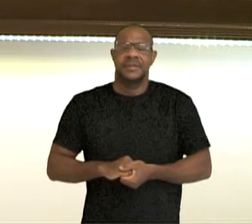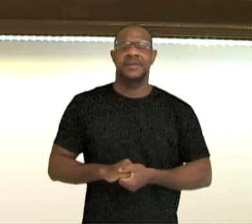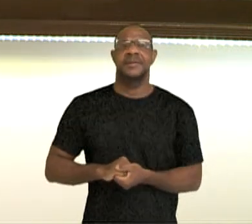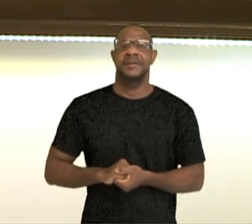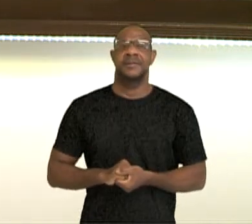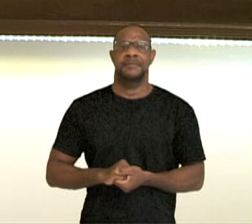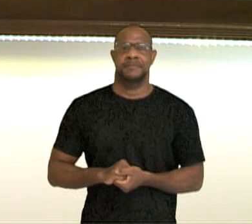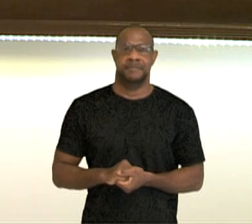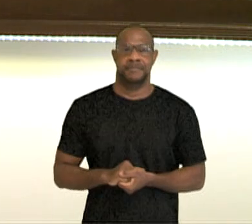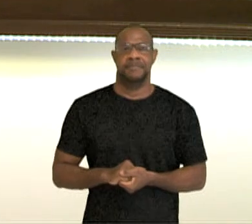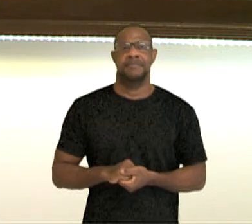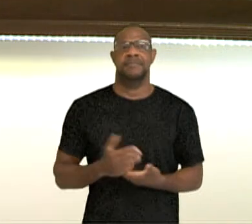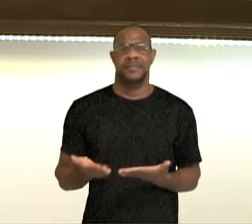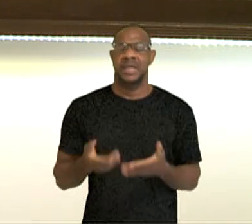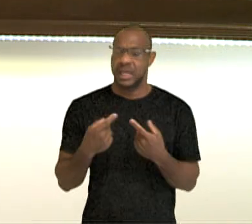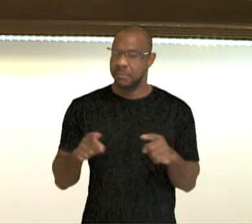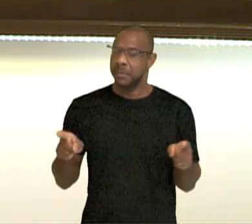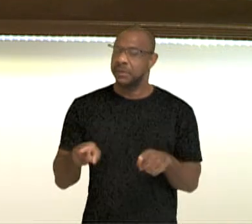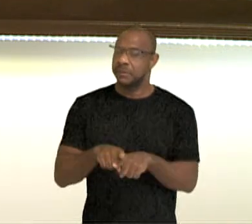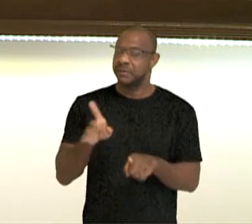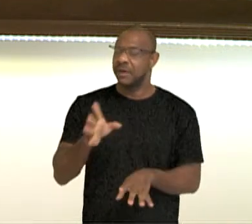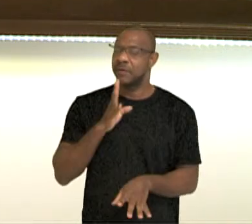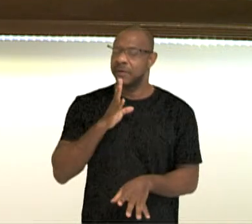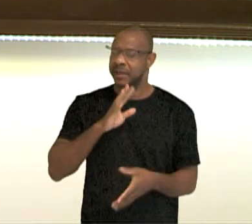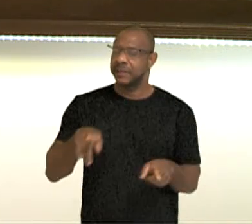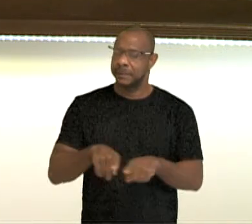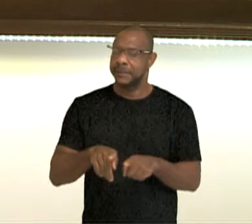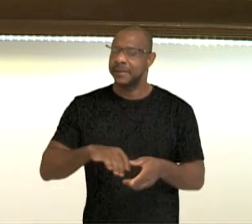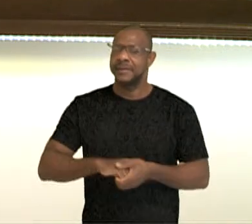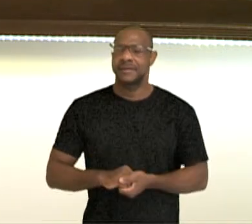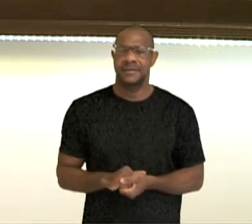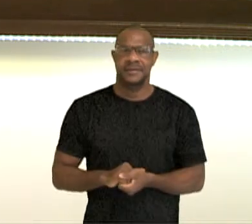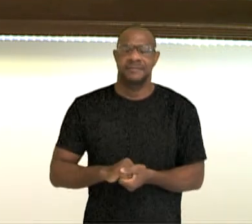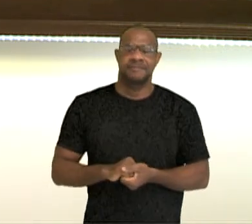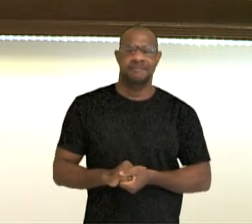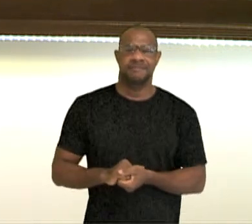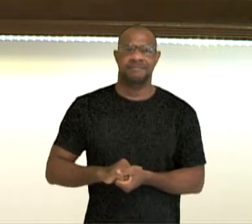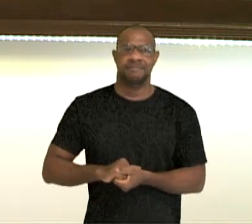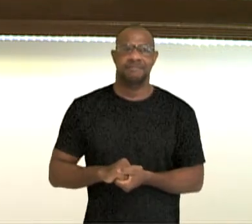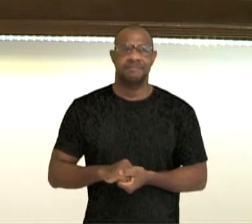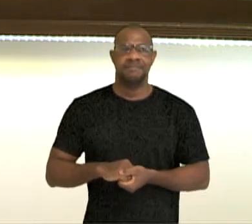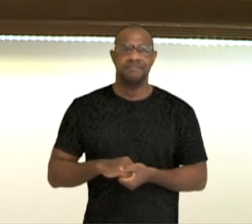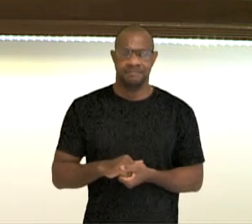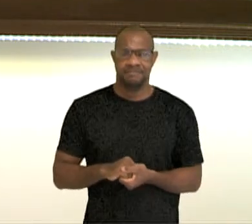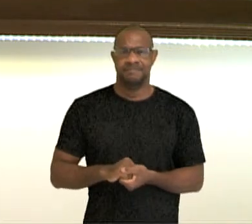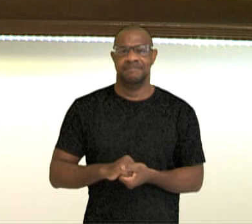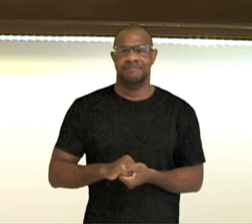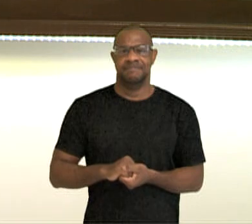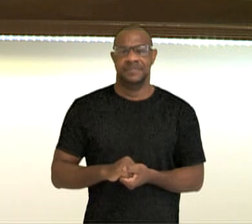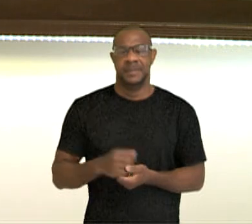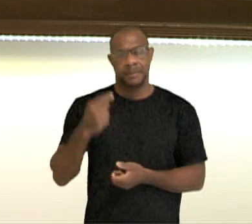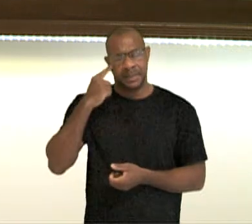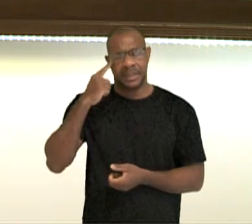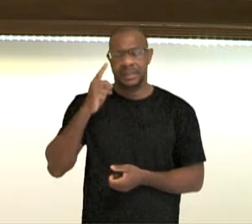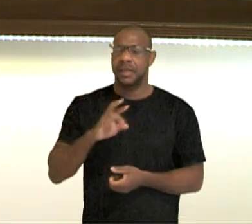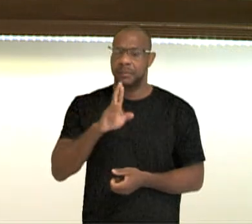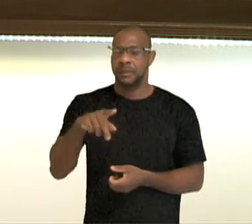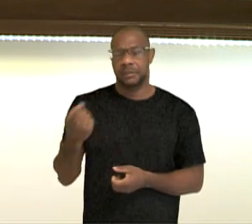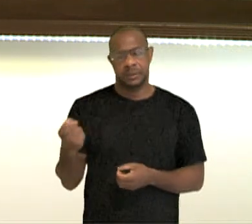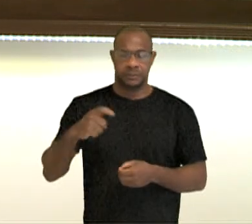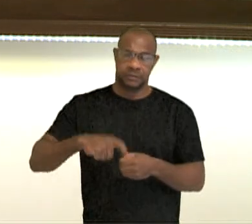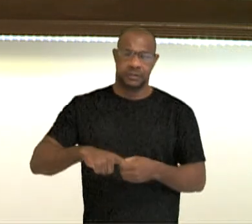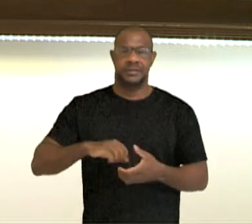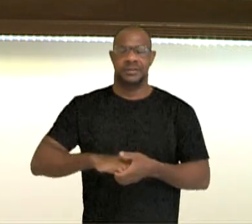do Camões e uma música que talvez vocês conheçam, é da Legião Urbana, Monte Castelo. Pensem aí, eu já